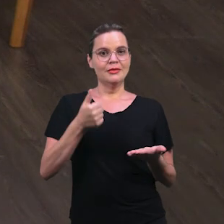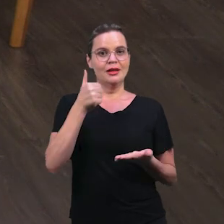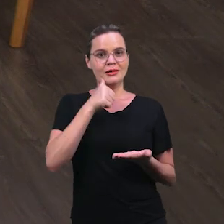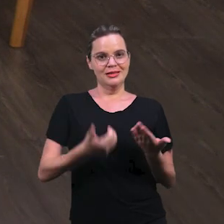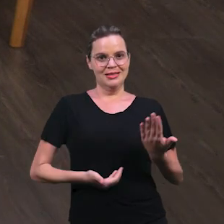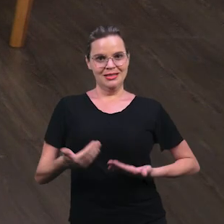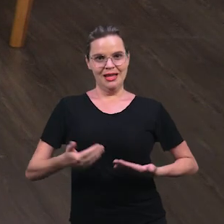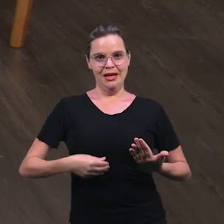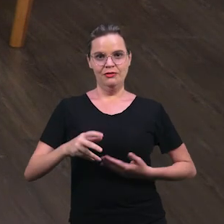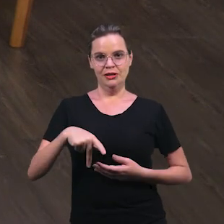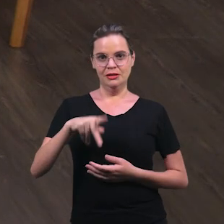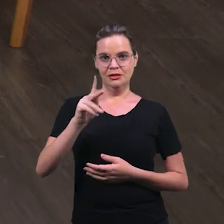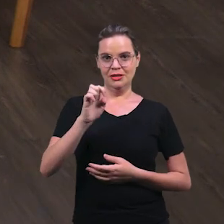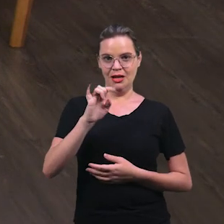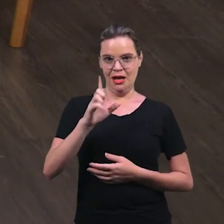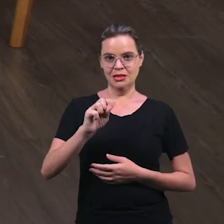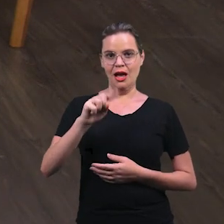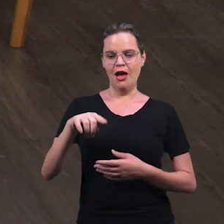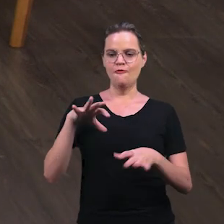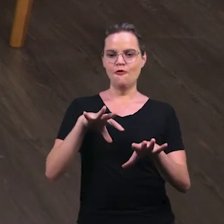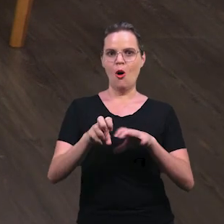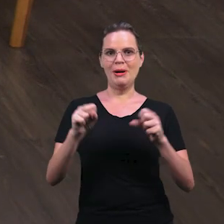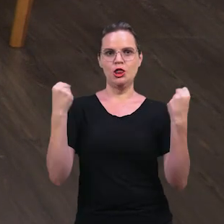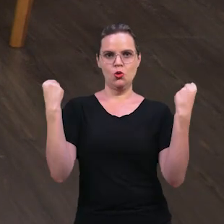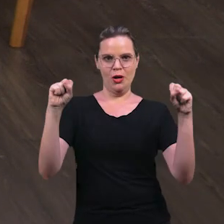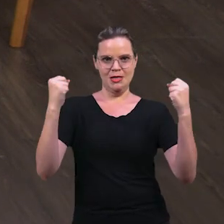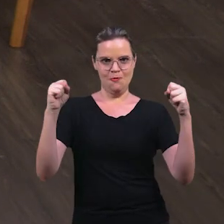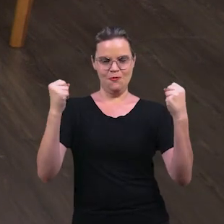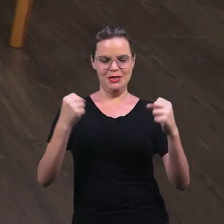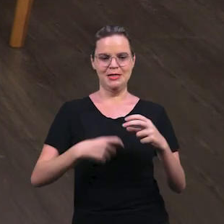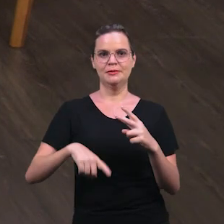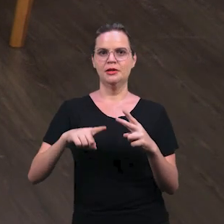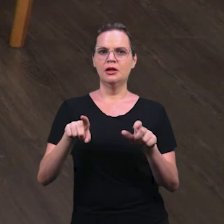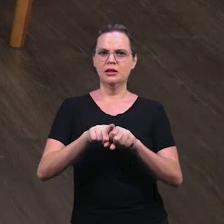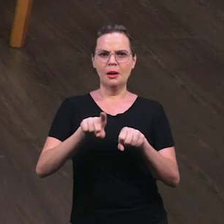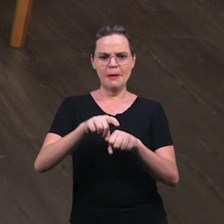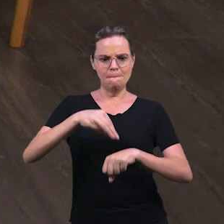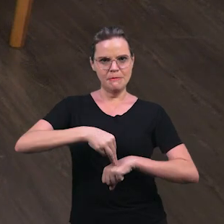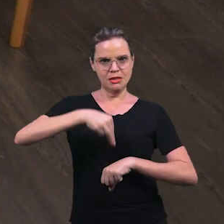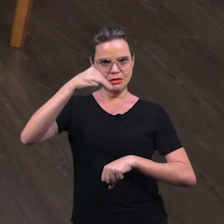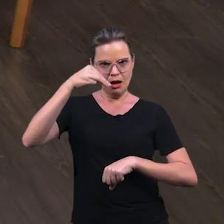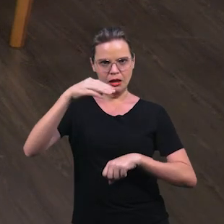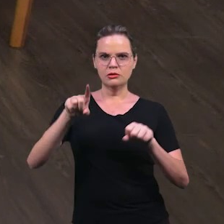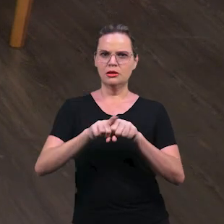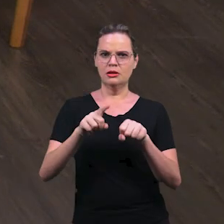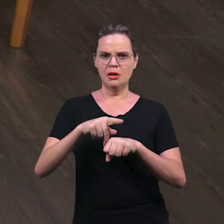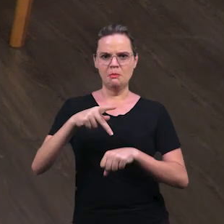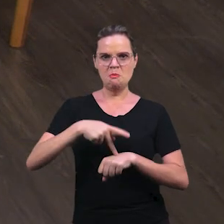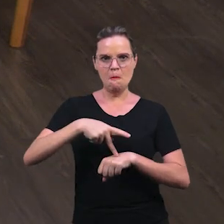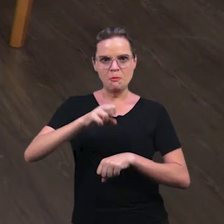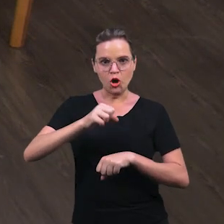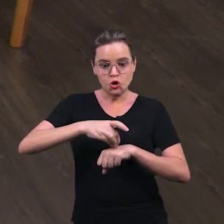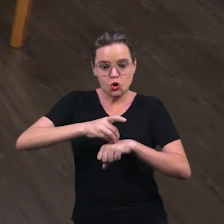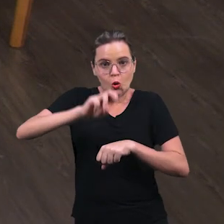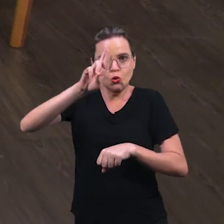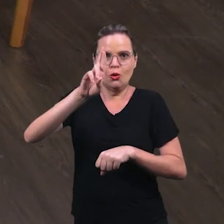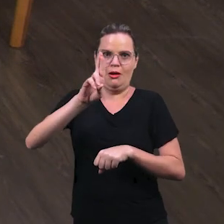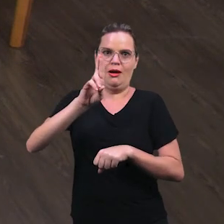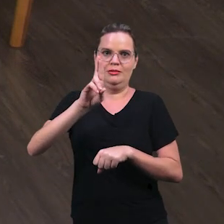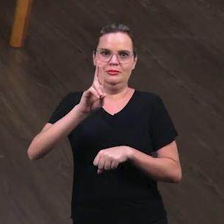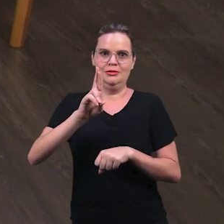aqui, ela é formada em Educação Física, ela tem mestrado em Educação Física e doutorado e pós-doutorado